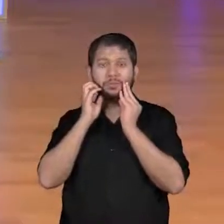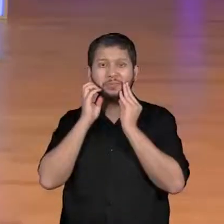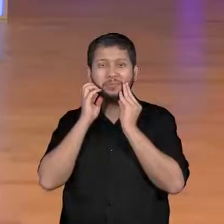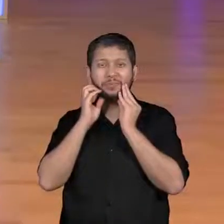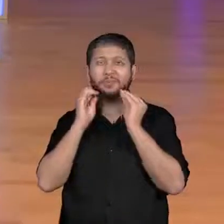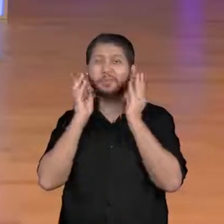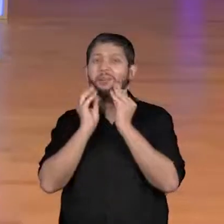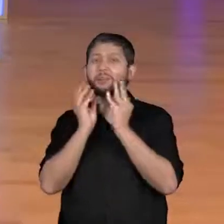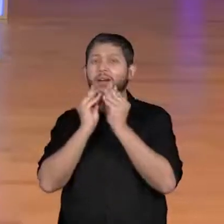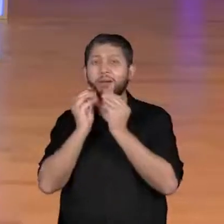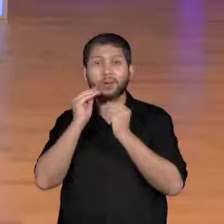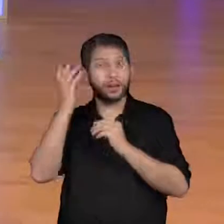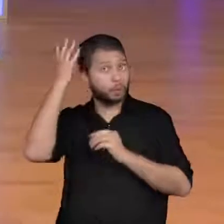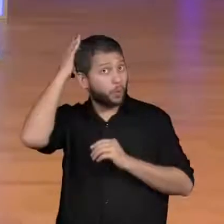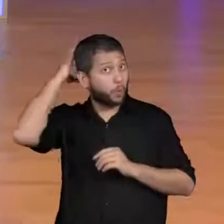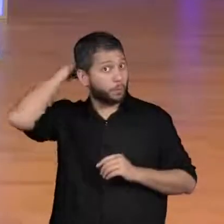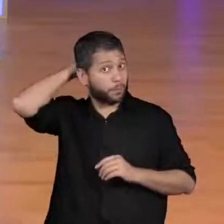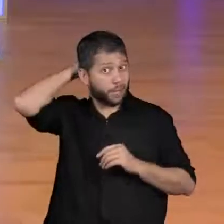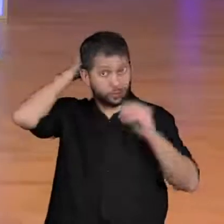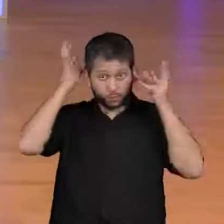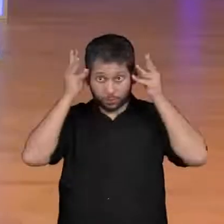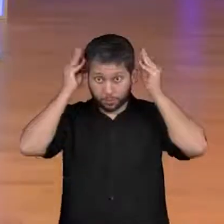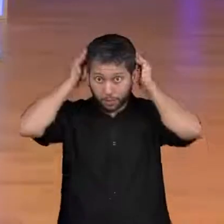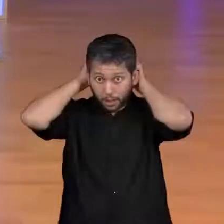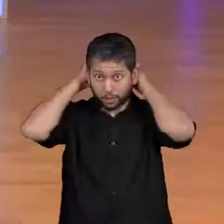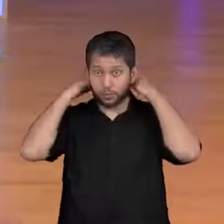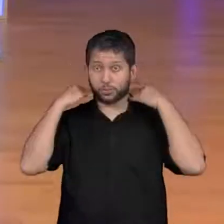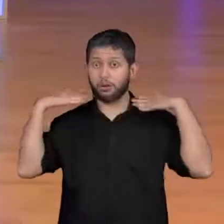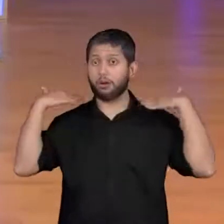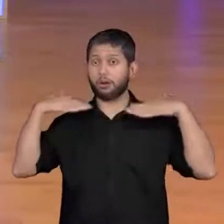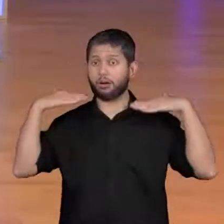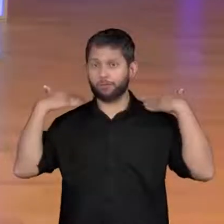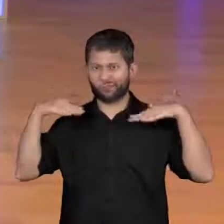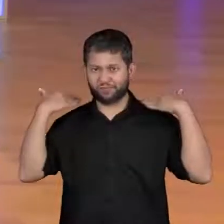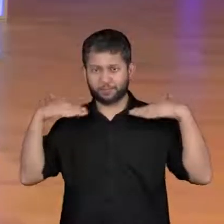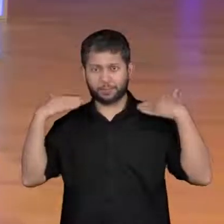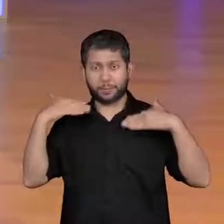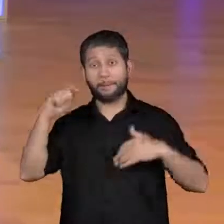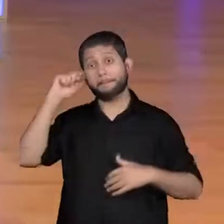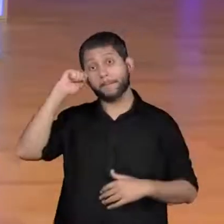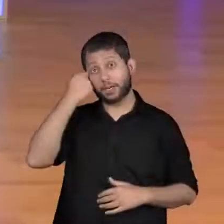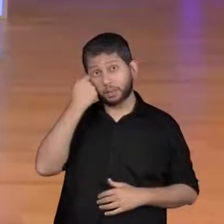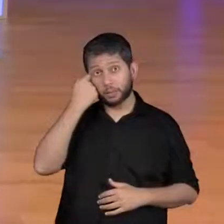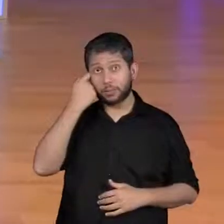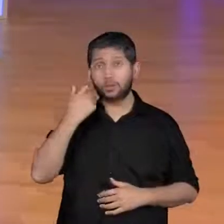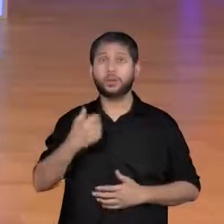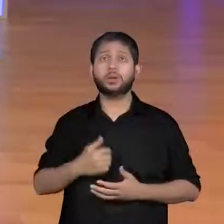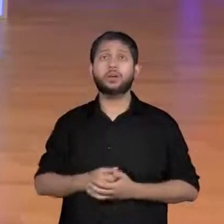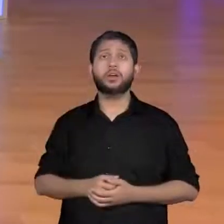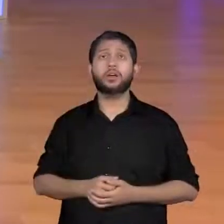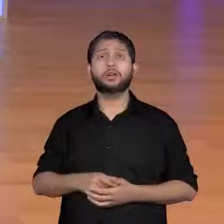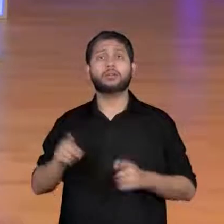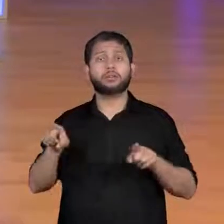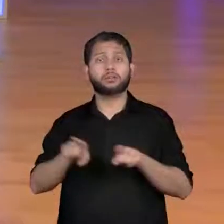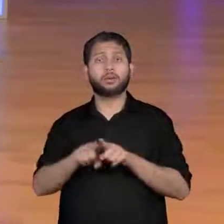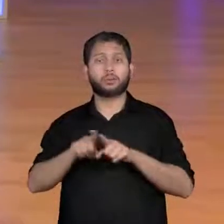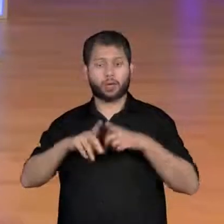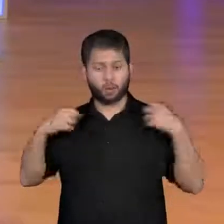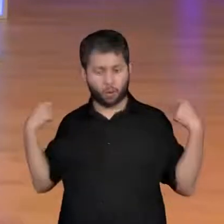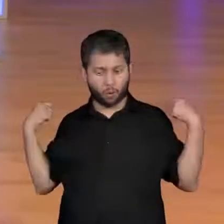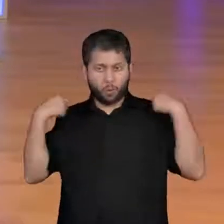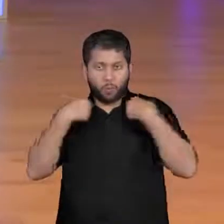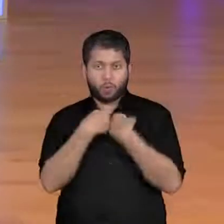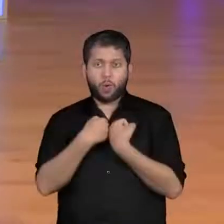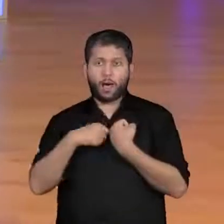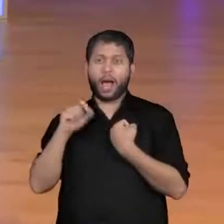estou com o cabelo preso hoje, mas ele também não é muito comprido, ele é preto. Estou com um casaco azul,